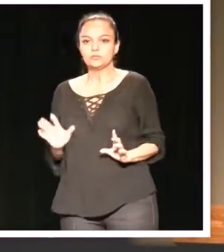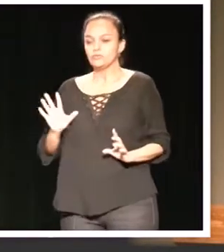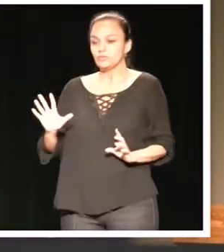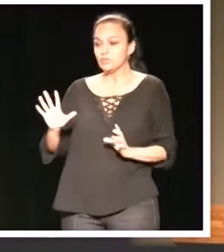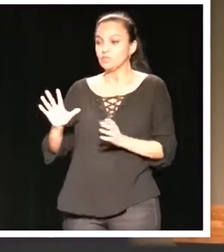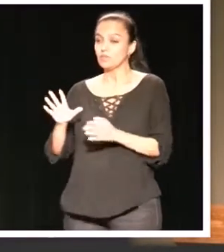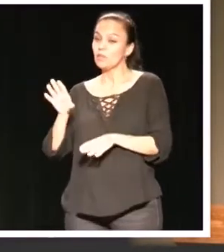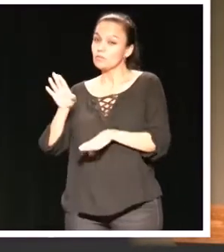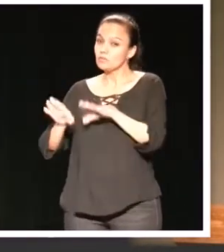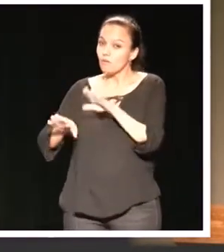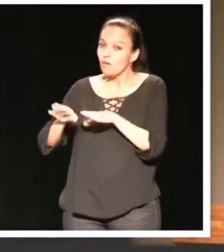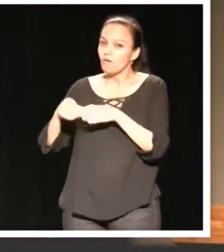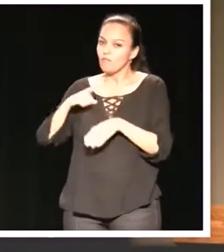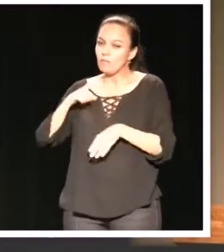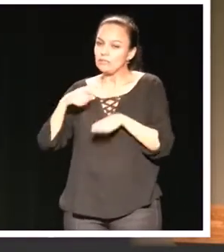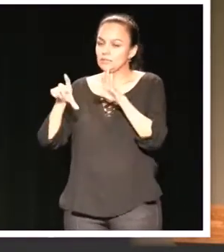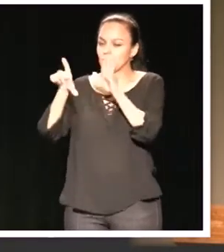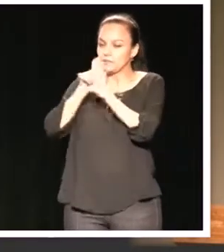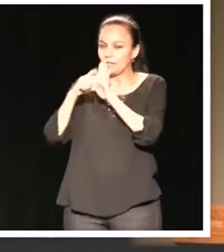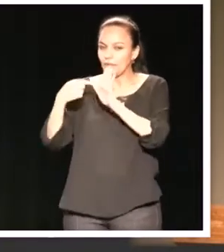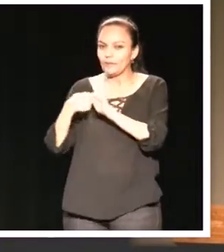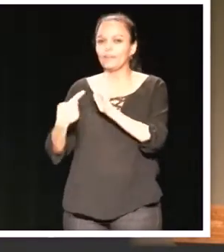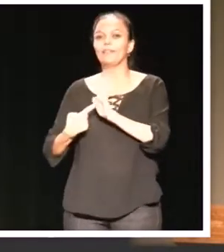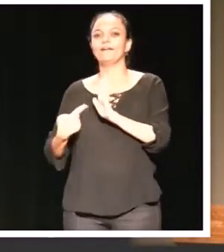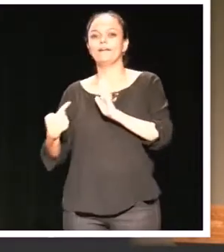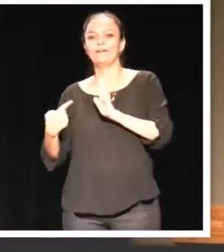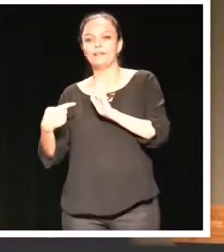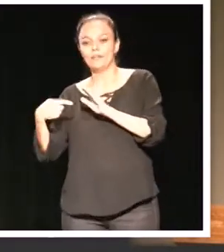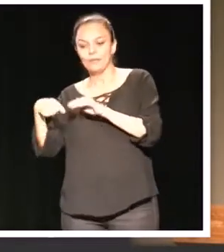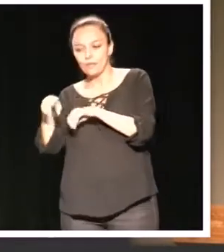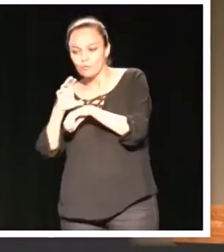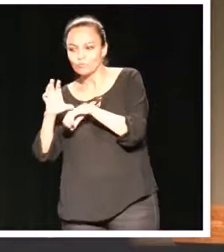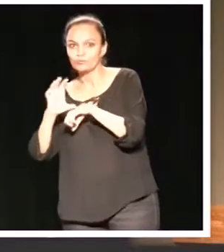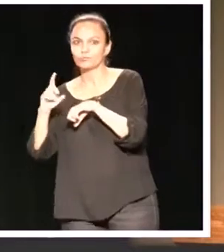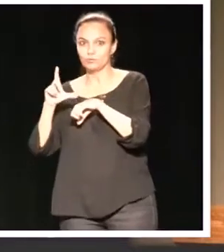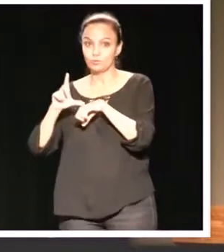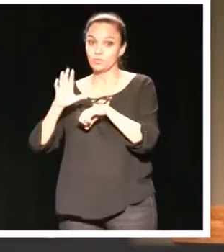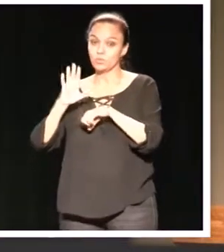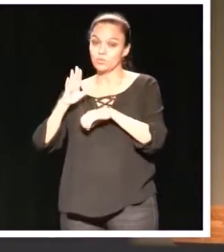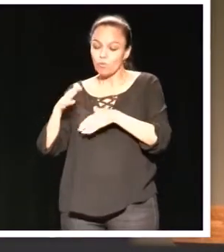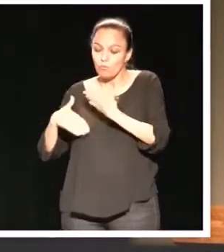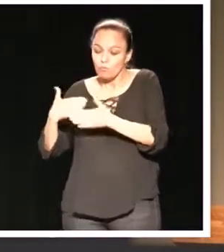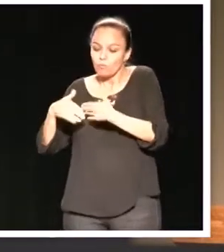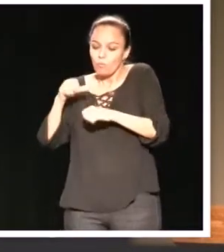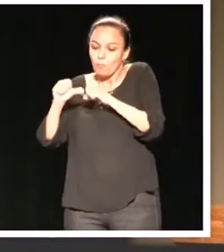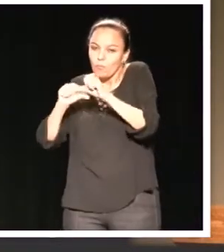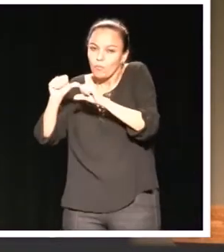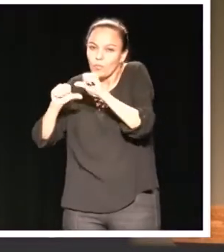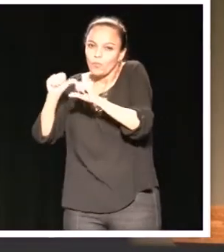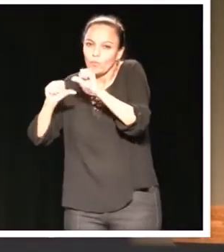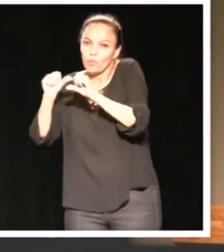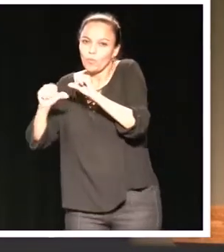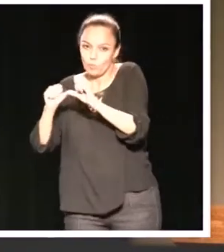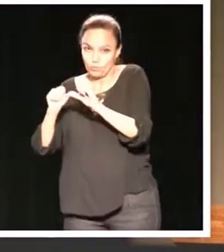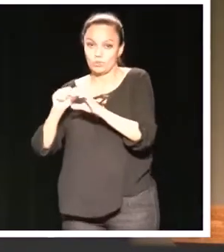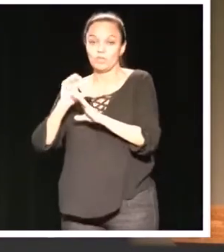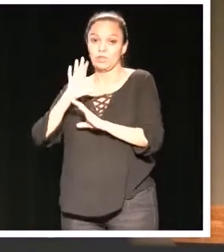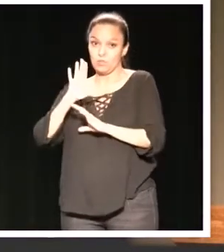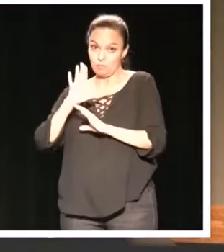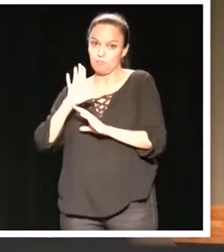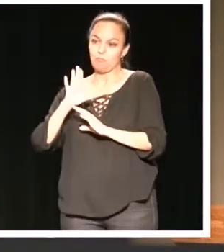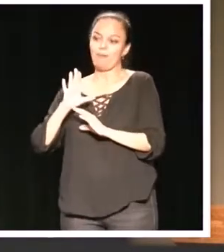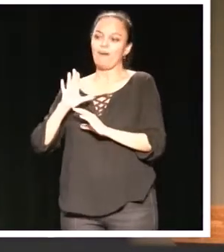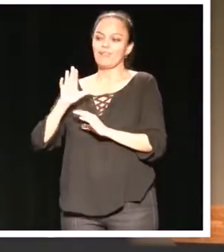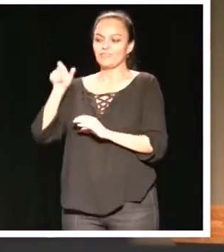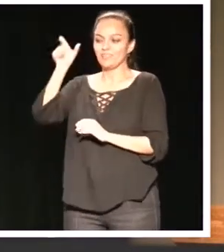muitos códigos civis dos países, alguns países já mudaram esses códigos, onde se diz que a pessoa surda